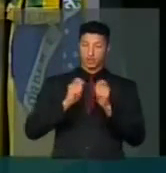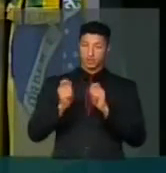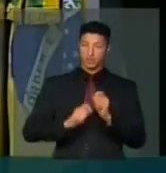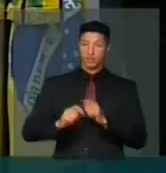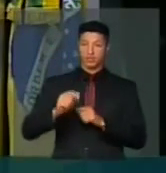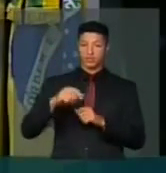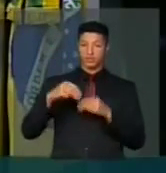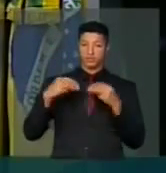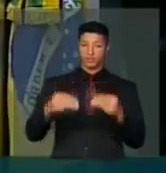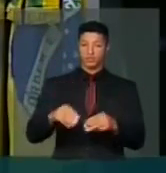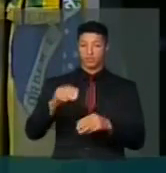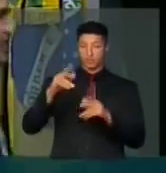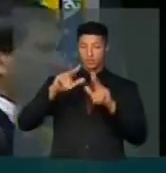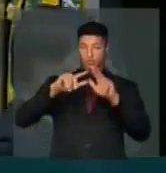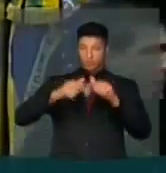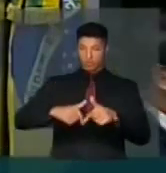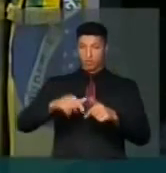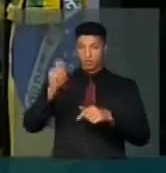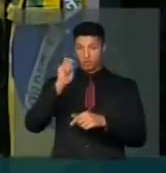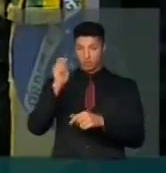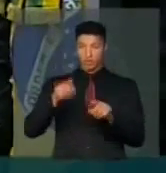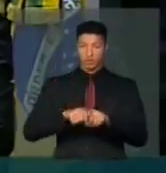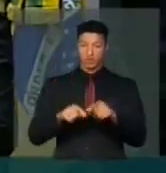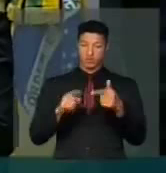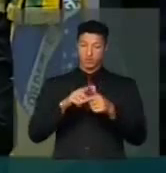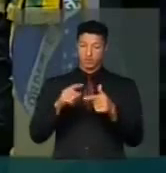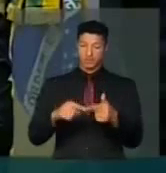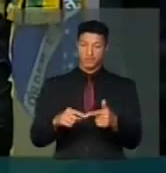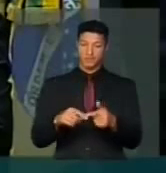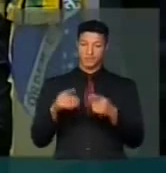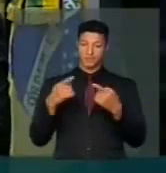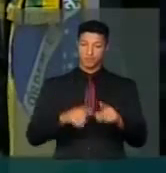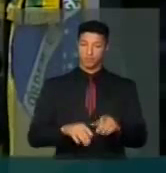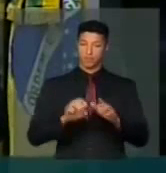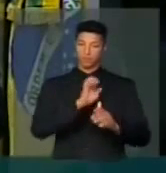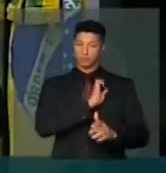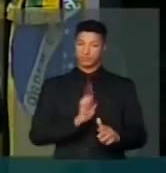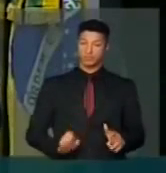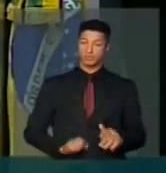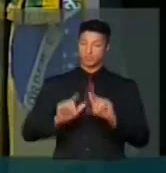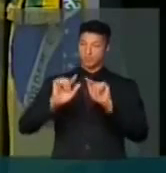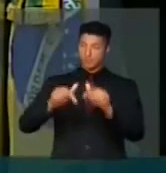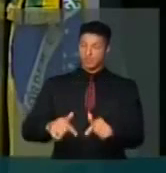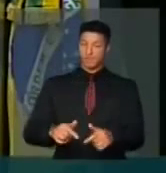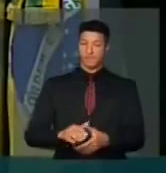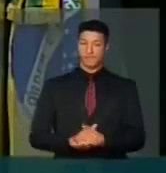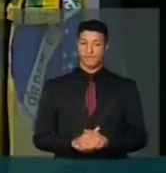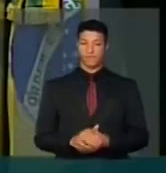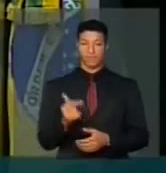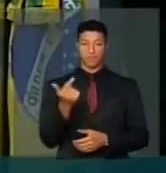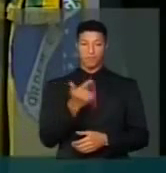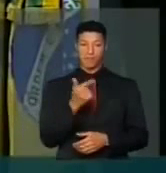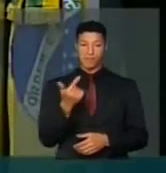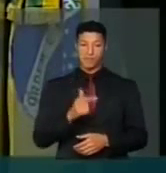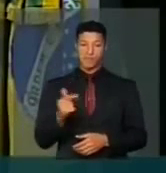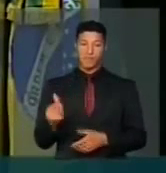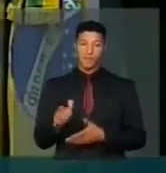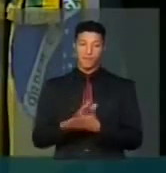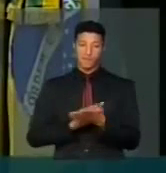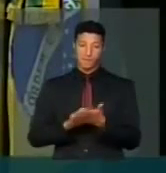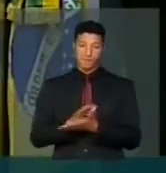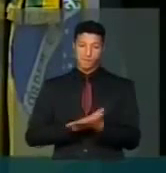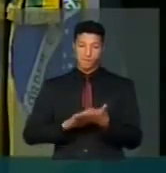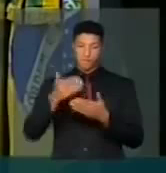Associação Mutual Israel-Argentina, e o segundo contra a Embaixada de Israel. Não havia